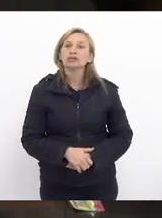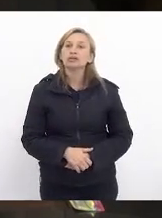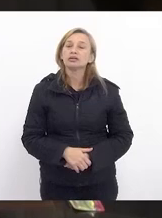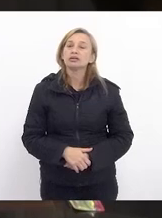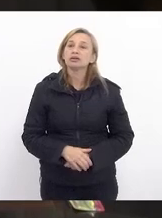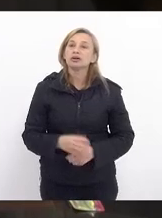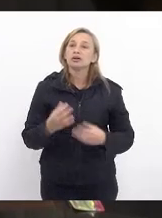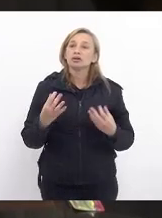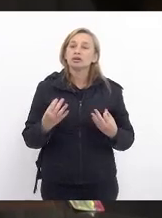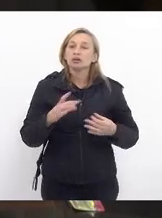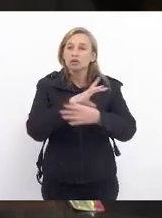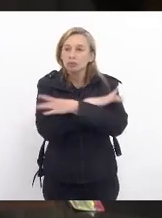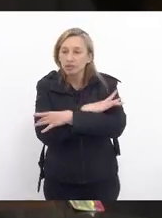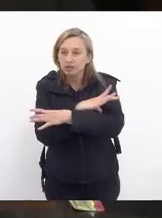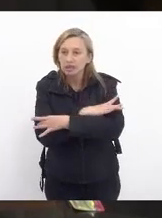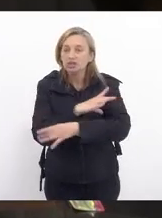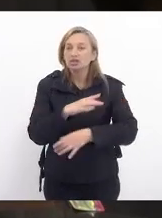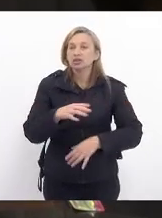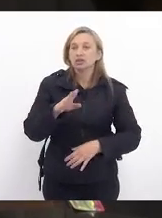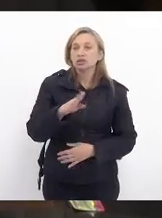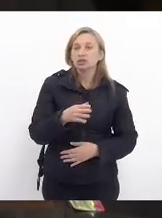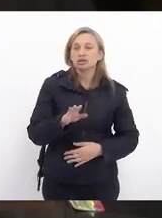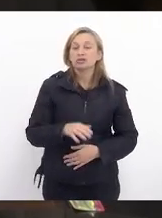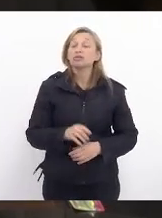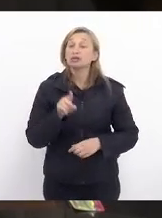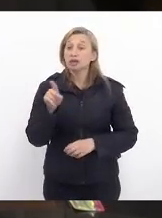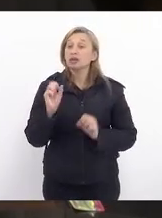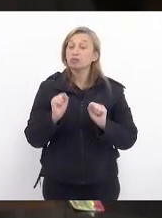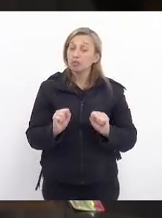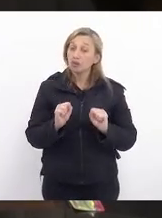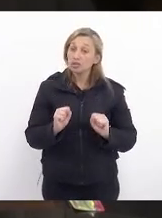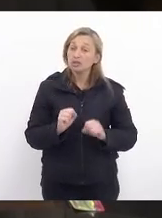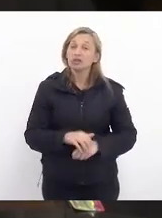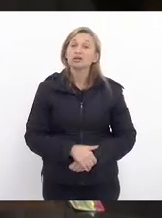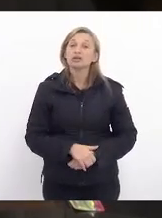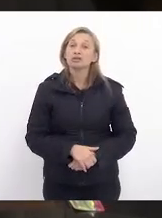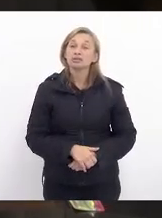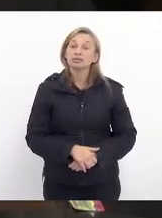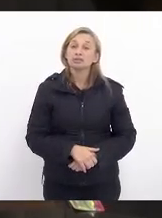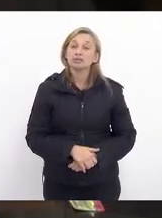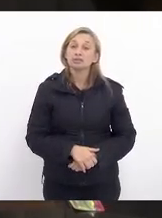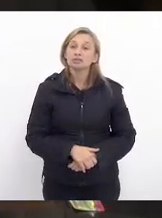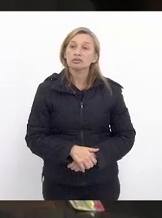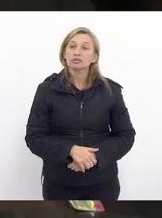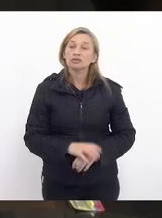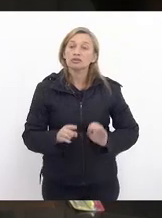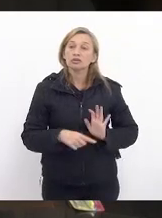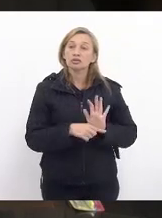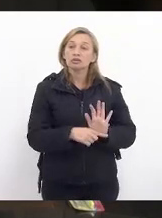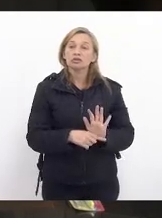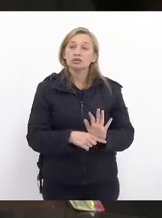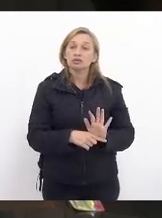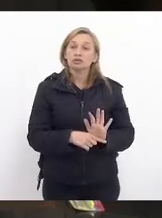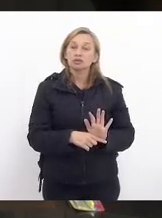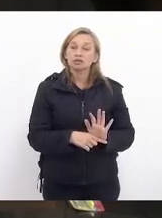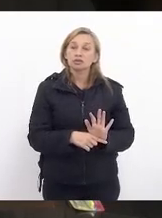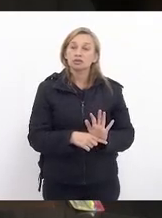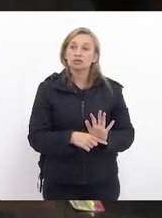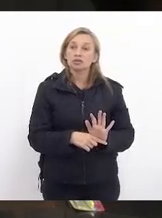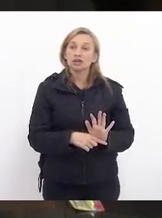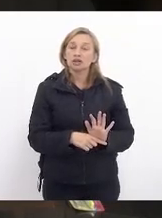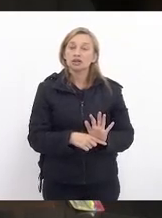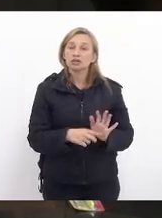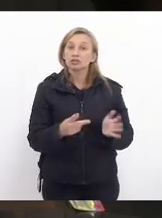o umbandista candomblecista que ela possa incidir sobre o festival de injustiças